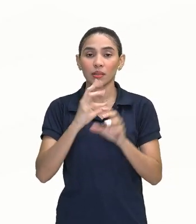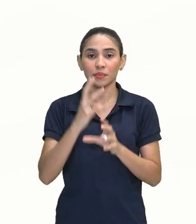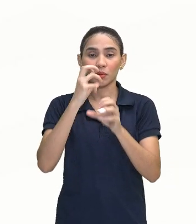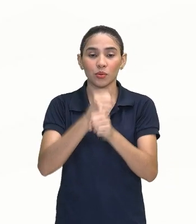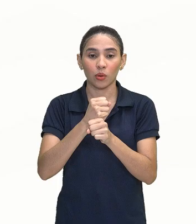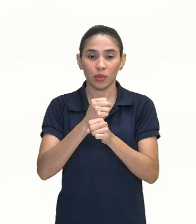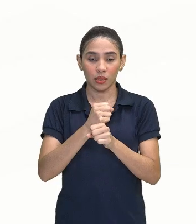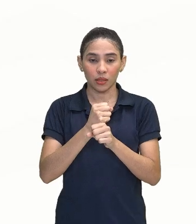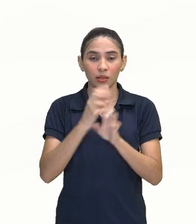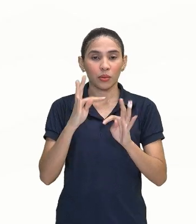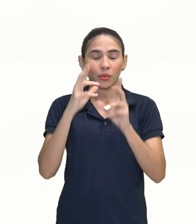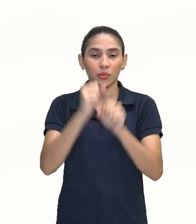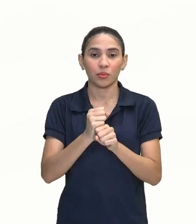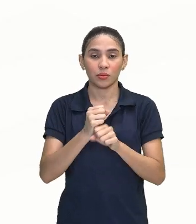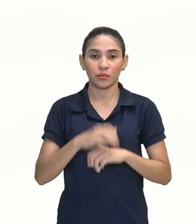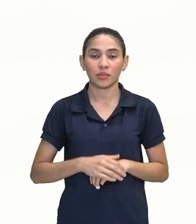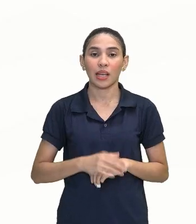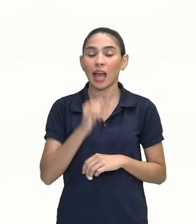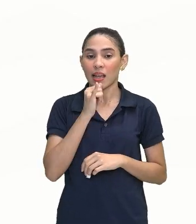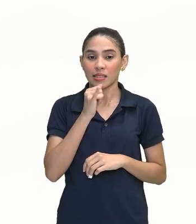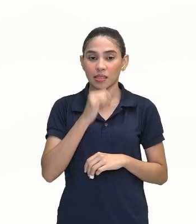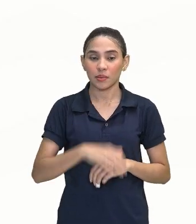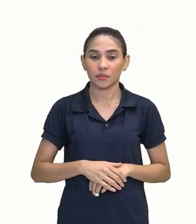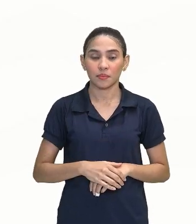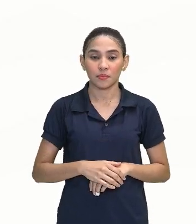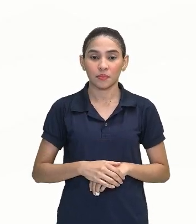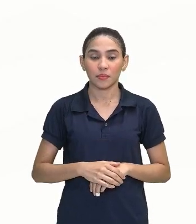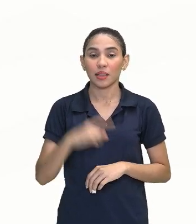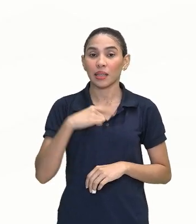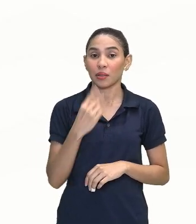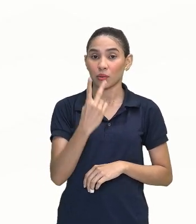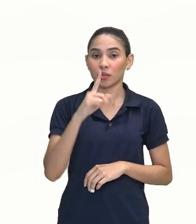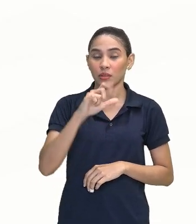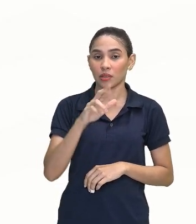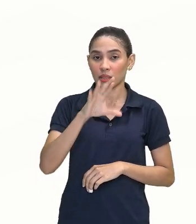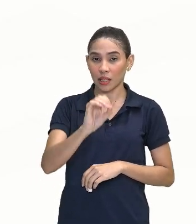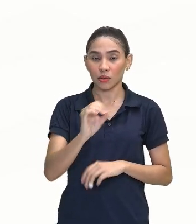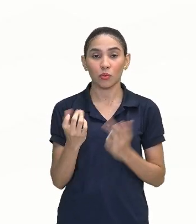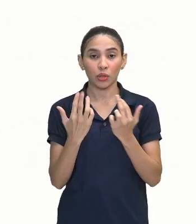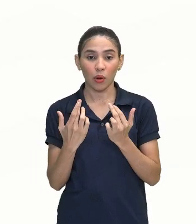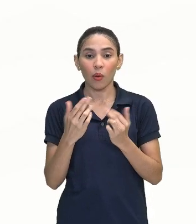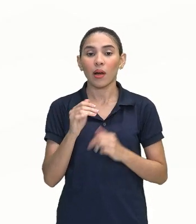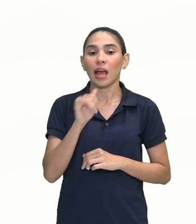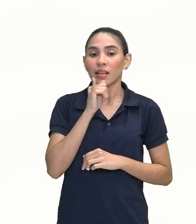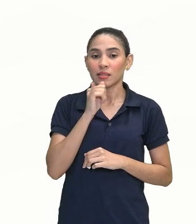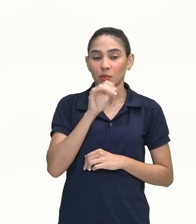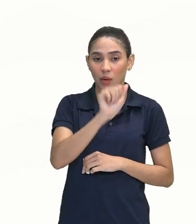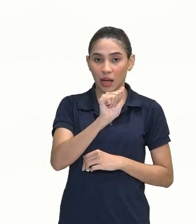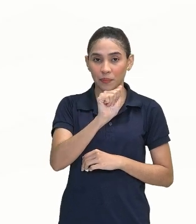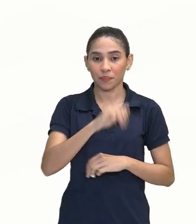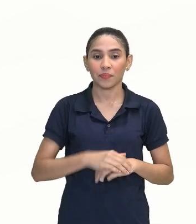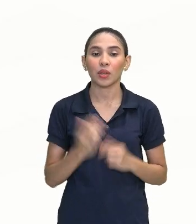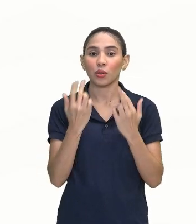de todos os lados. Como nós temos aqui 2 lados iguais à medida A e 2